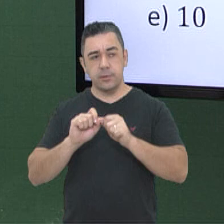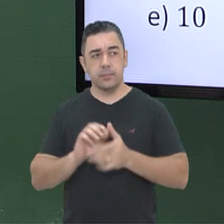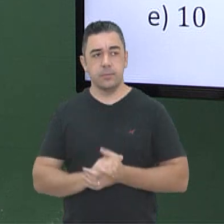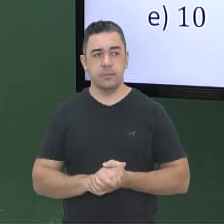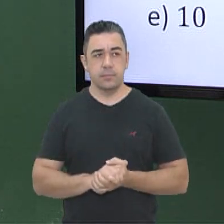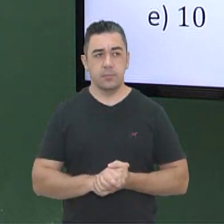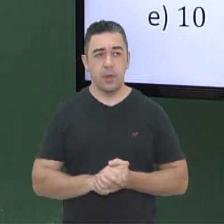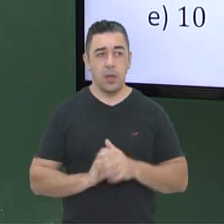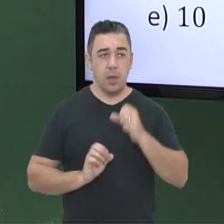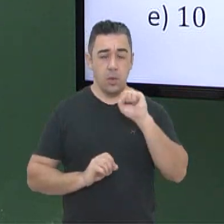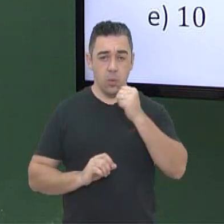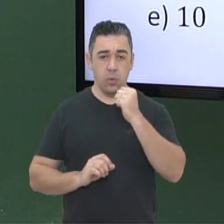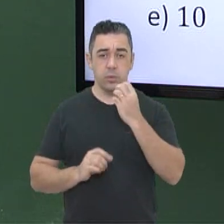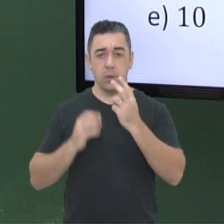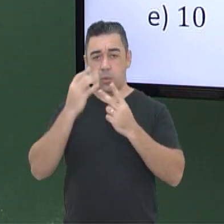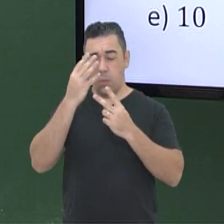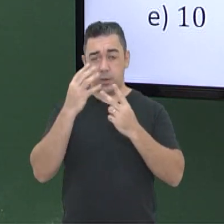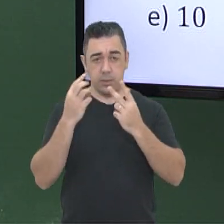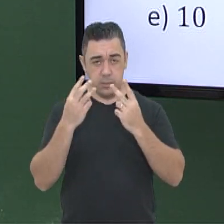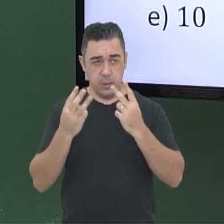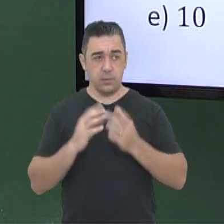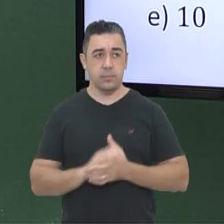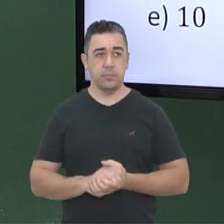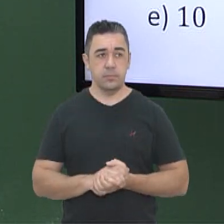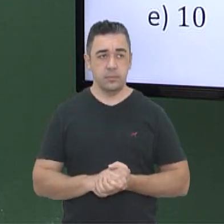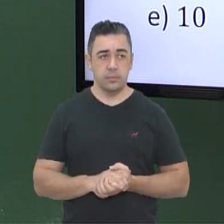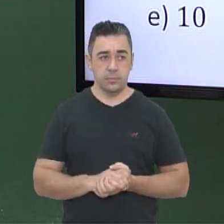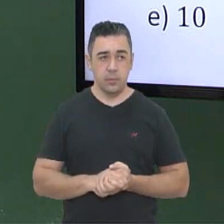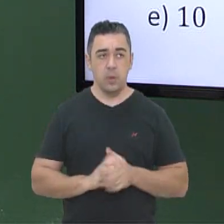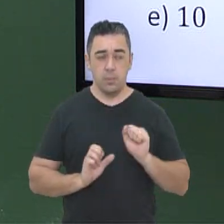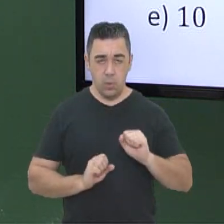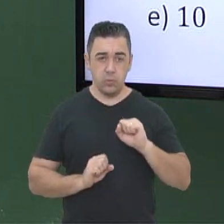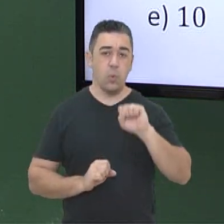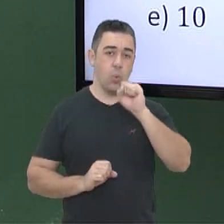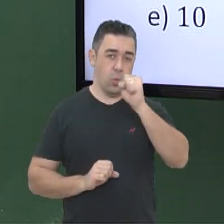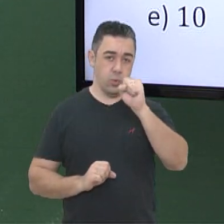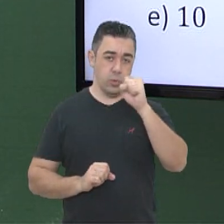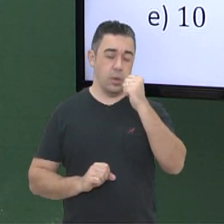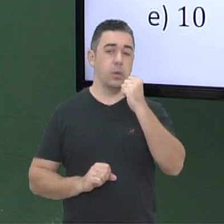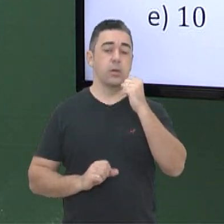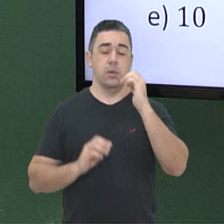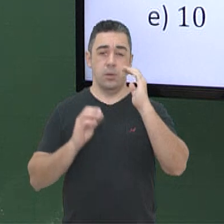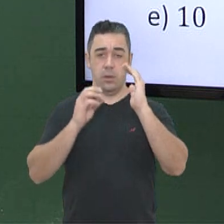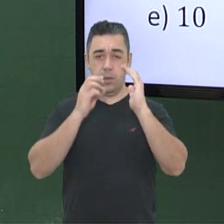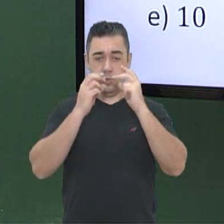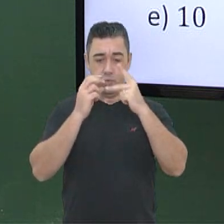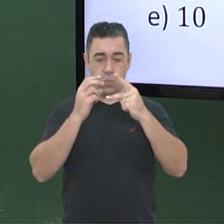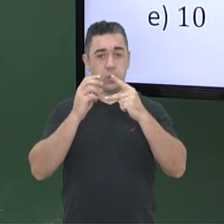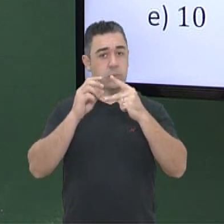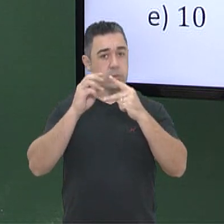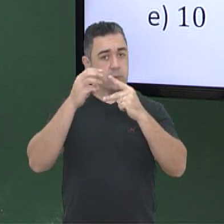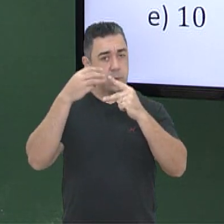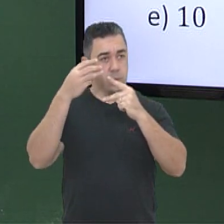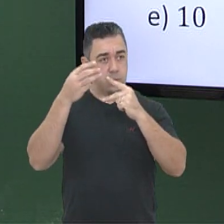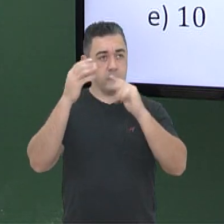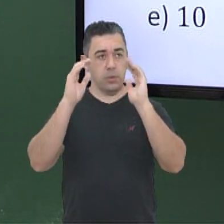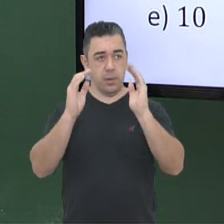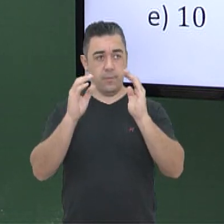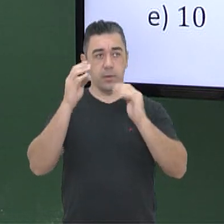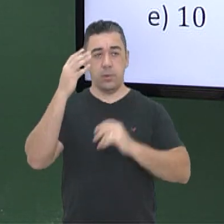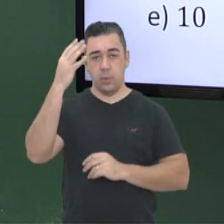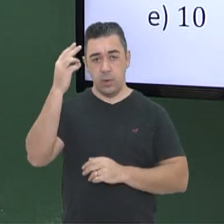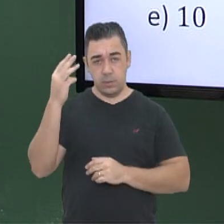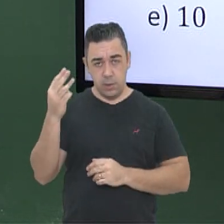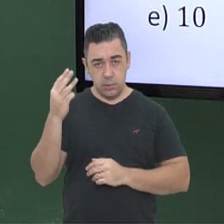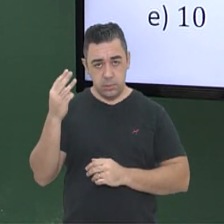elevado a 4/3, eu posso dizer que 8 é 2 ao cubo, tá? Na sua forma fatorada, elevado a